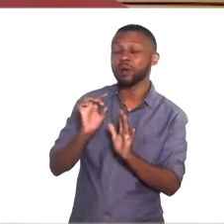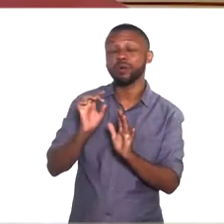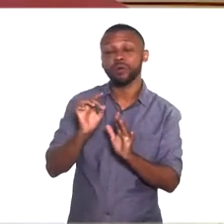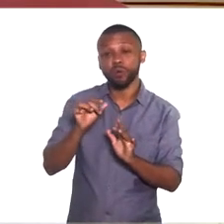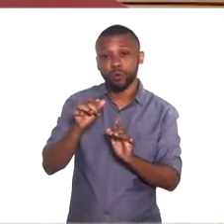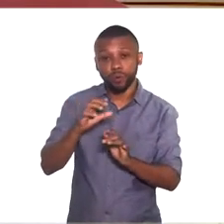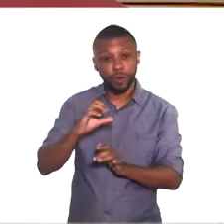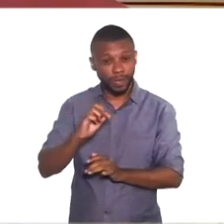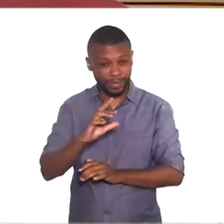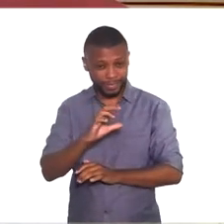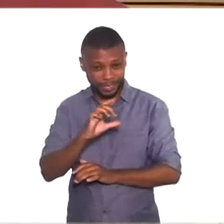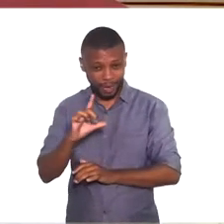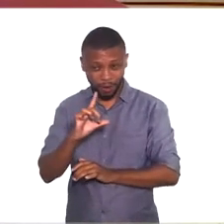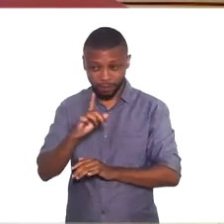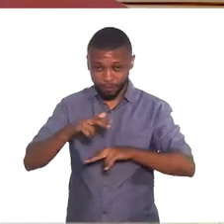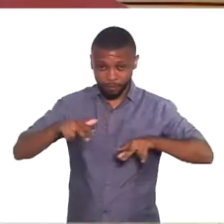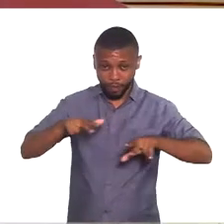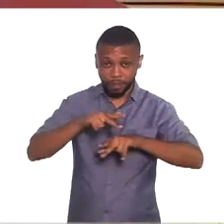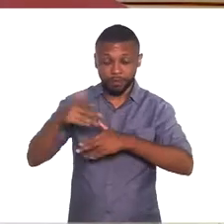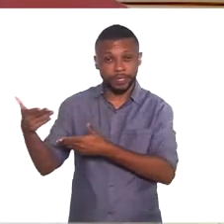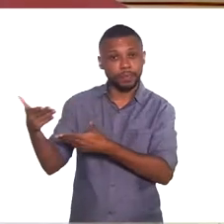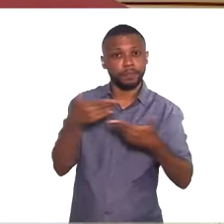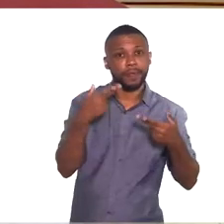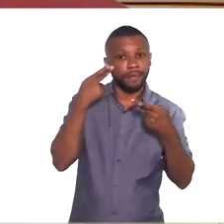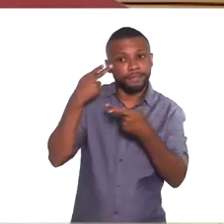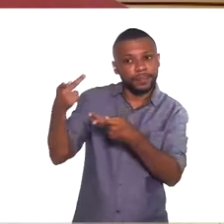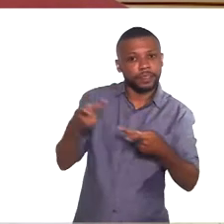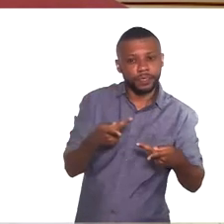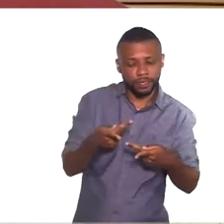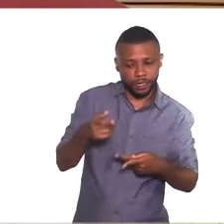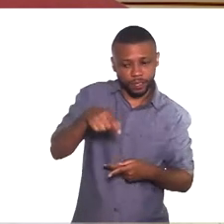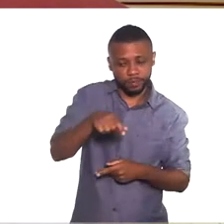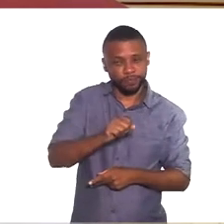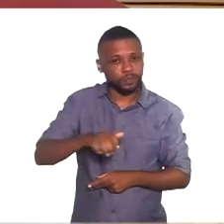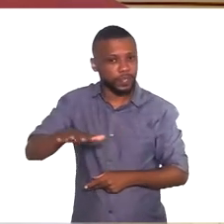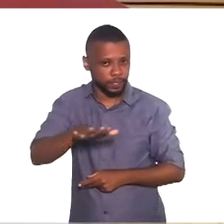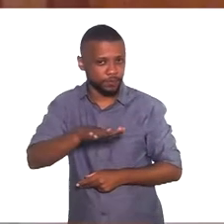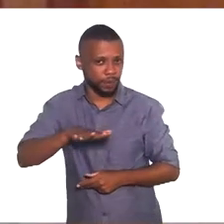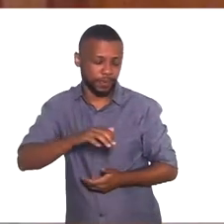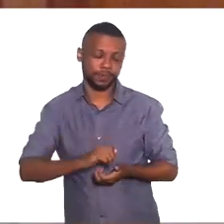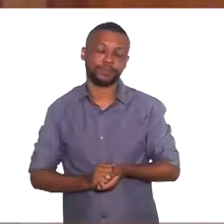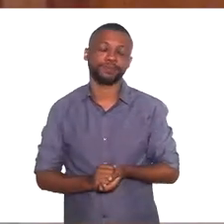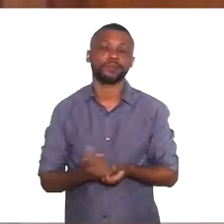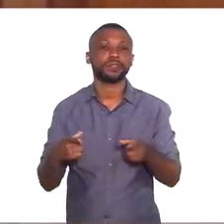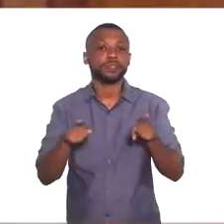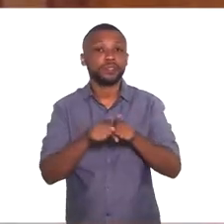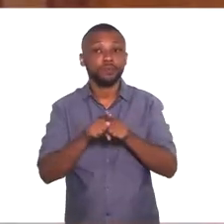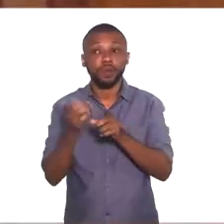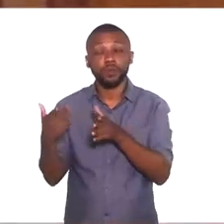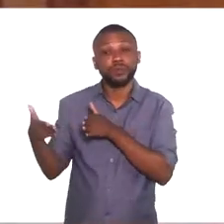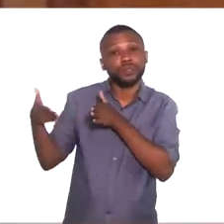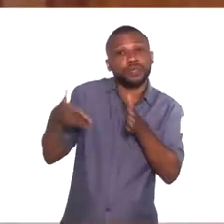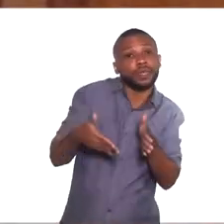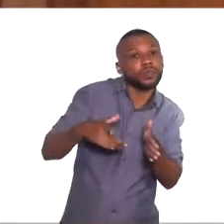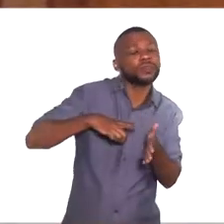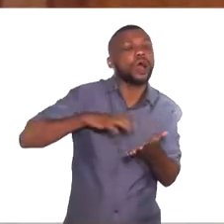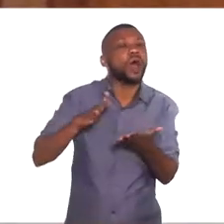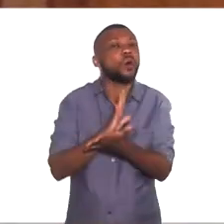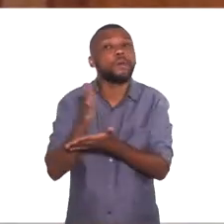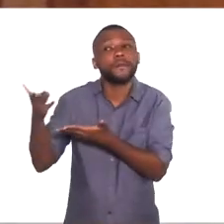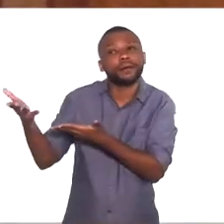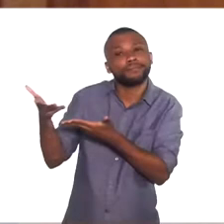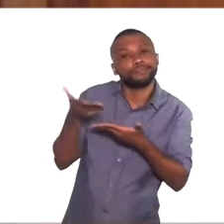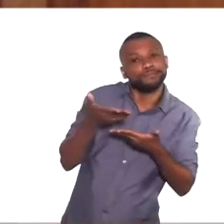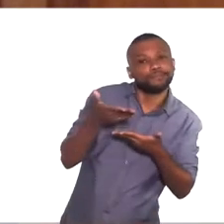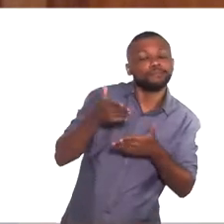não não eram Recebi recebi umas visitas aqui mas as visitas aqui ah e também assim que eu